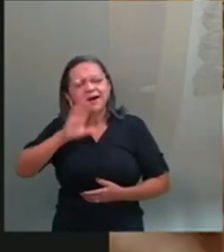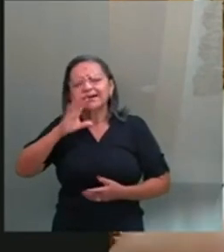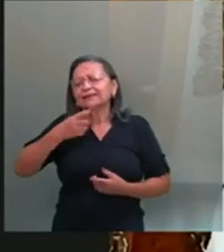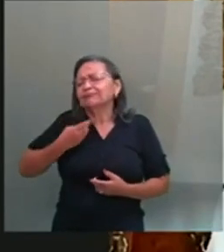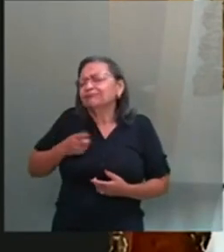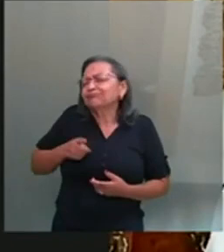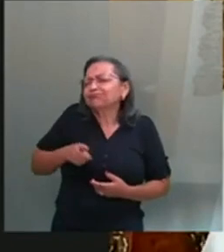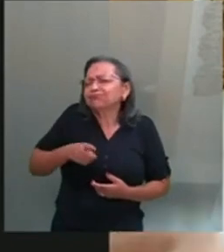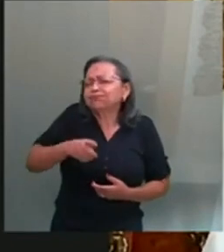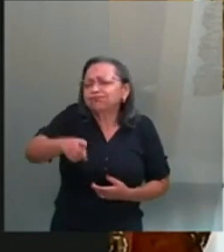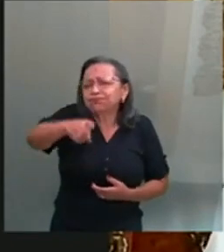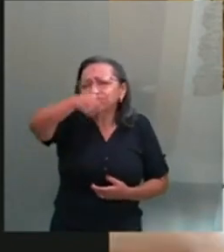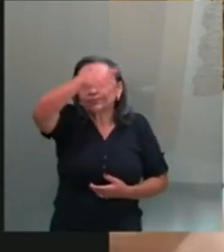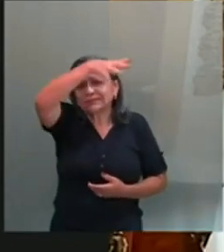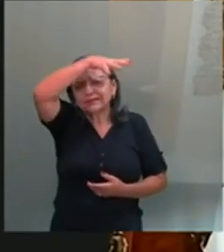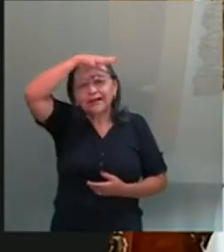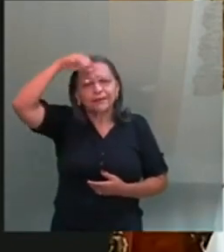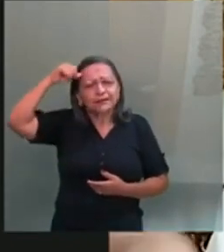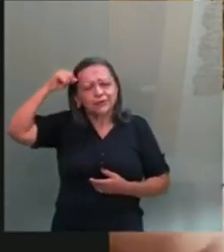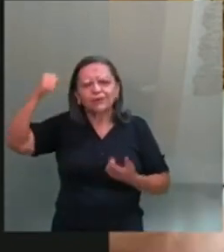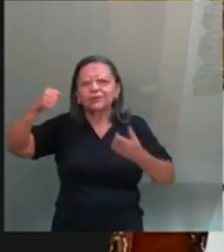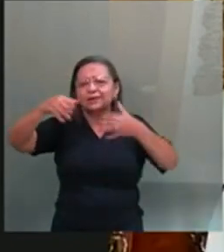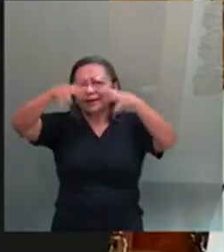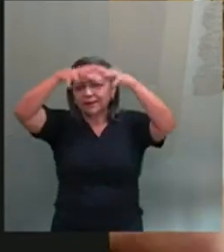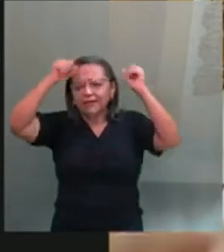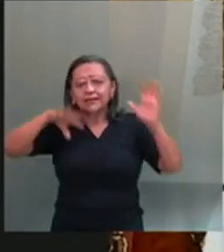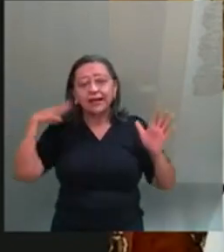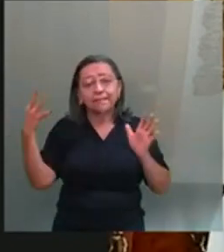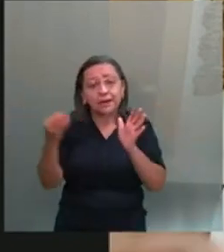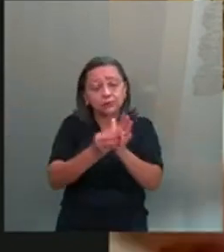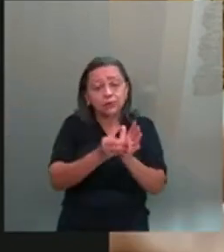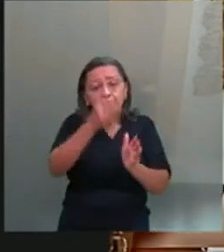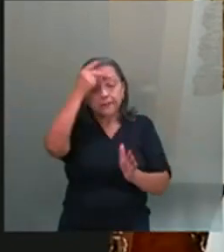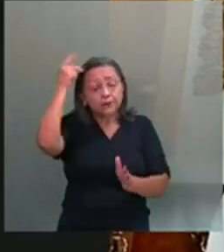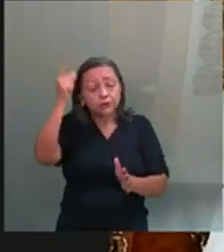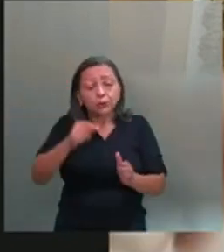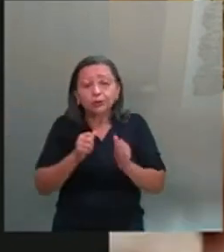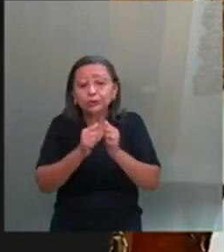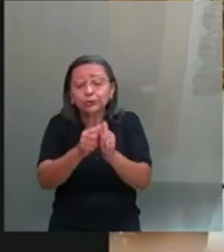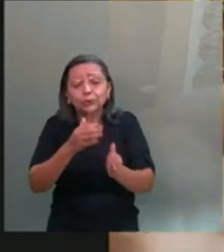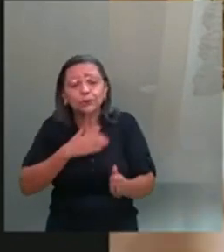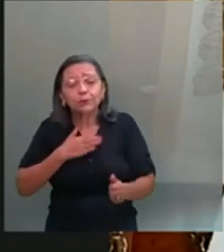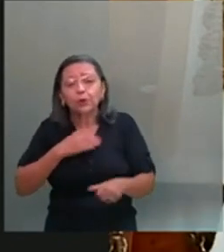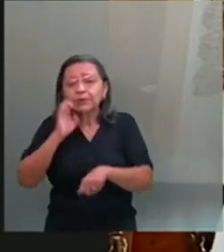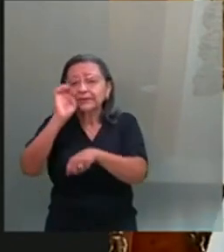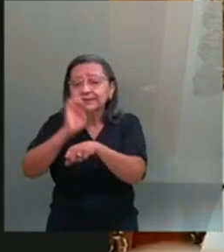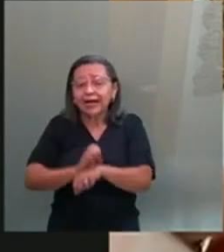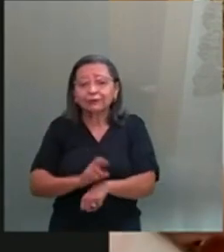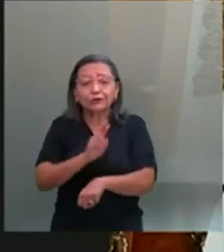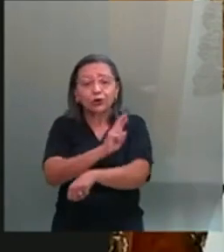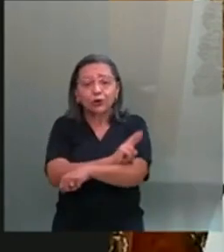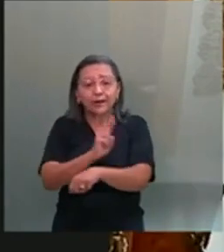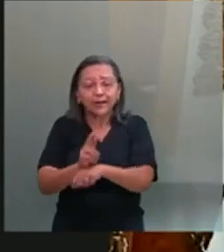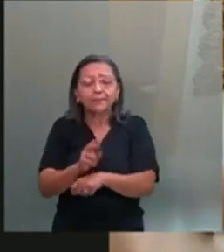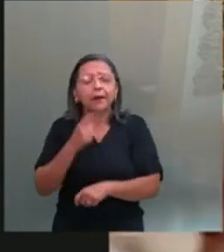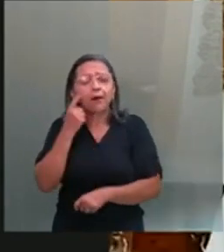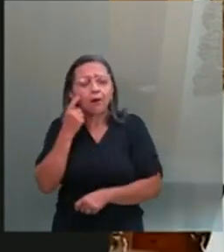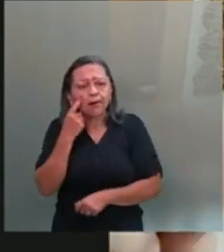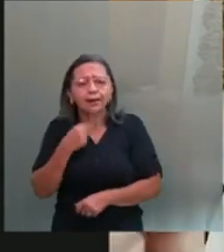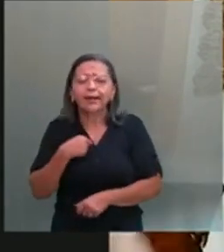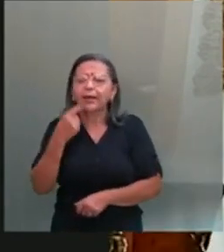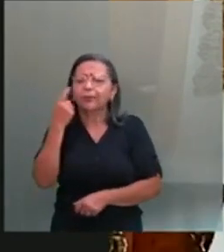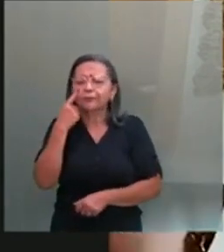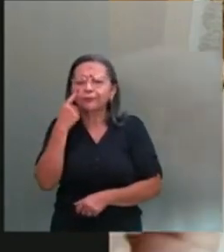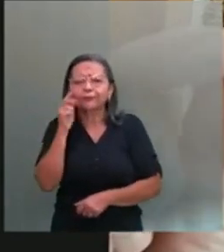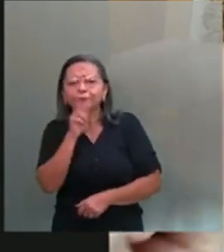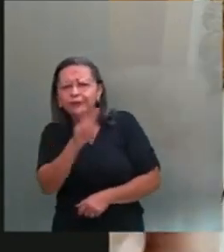distantes da Amazônia, né, as pessoas comentam comigo no meu estado, o estado de Roraima: senador, eu ouvi o